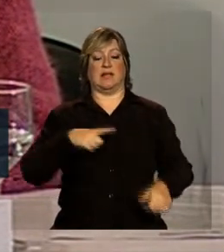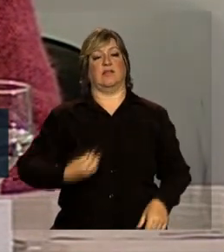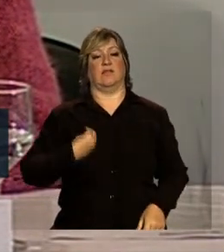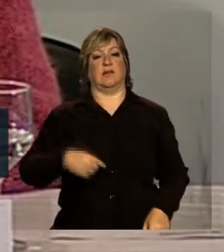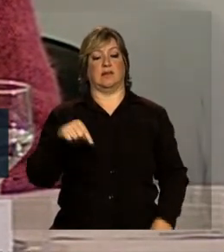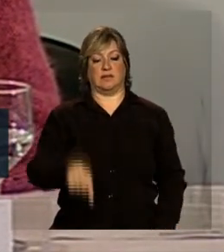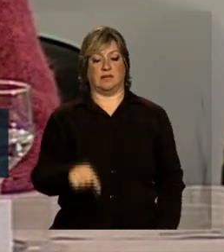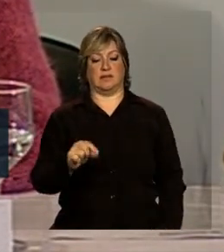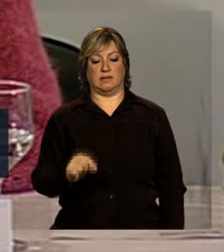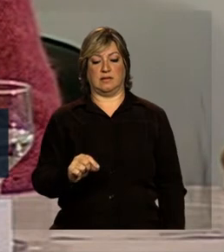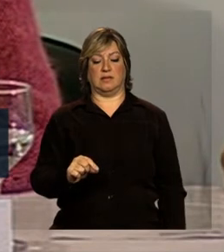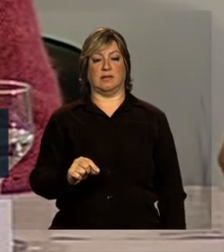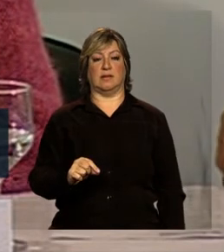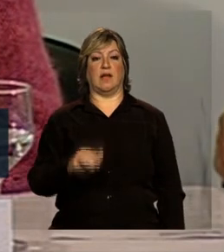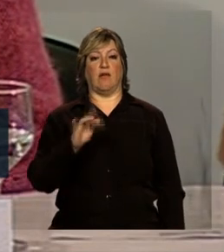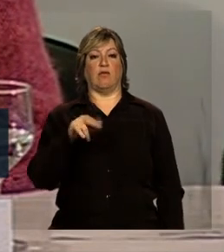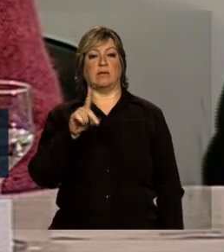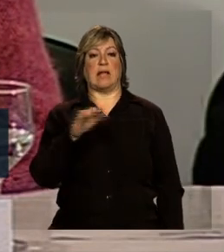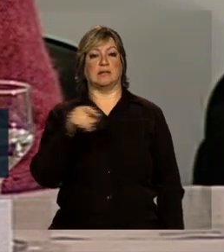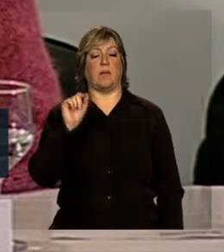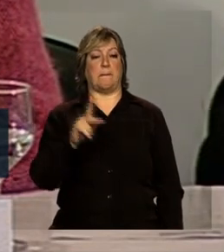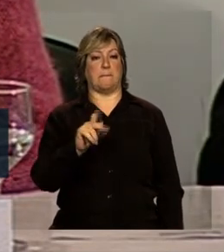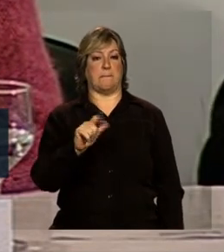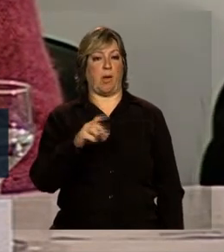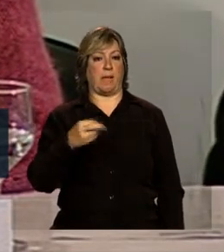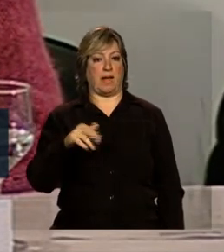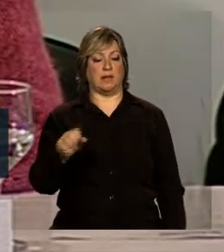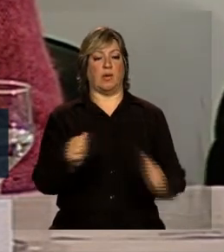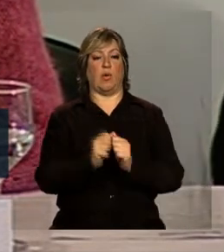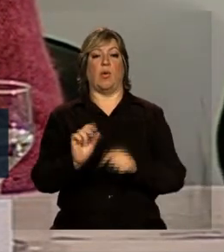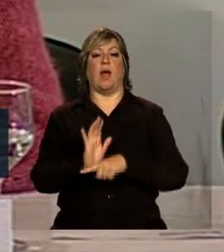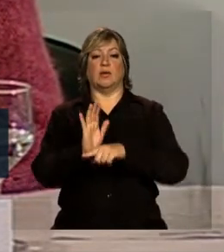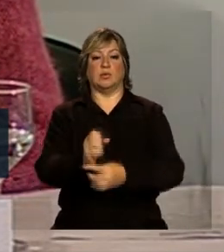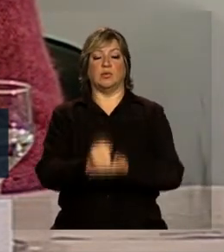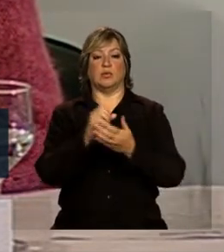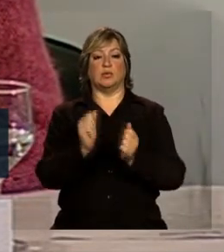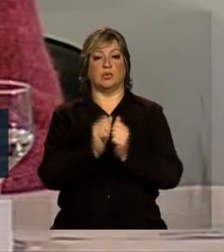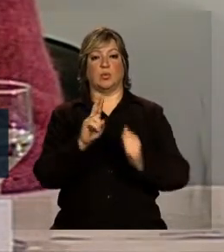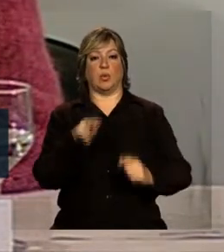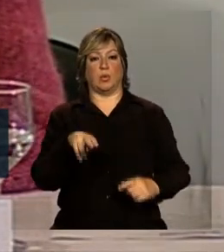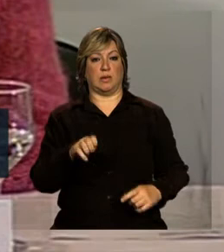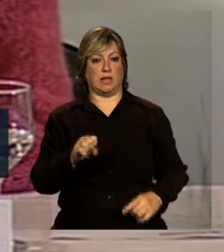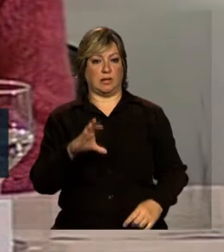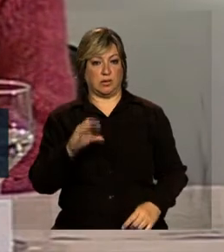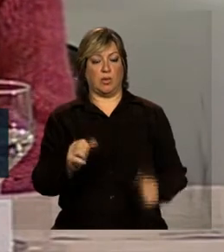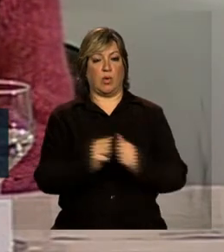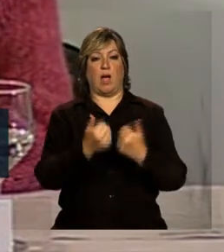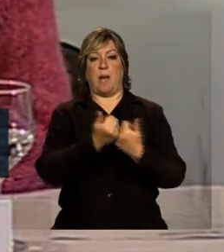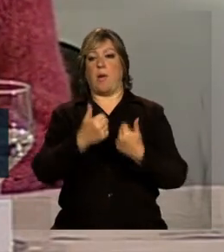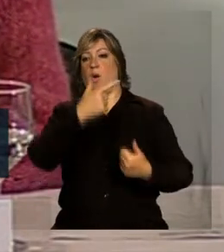realizado pela Fundação Palmares, com o apoio junto com a Unesco e com o apoio dos